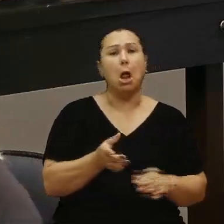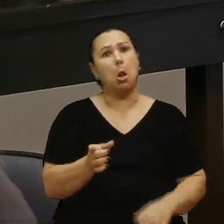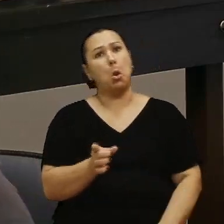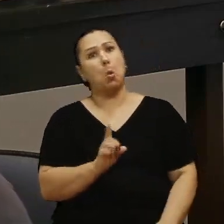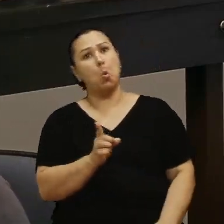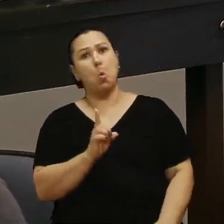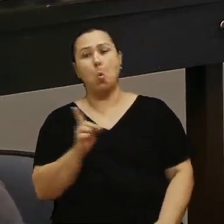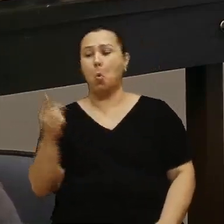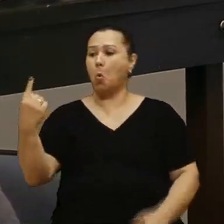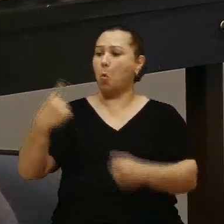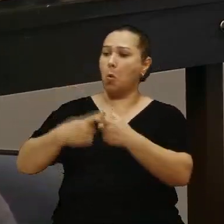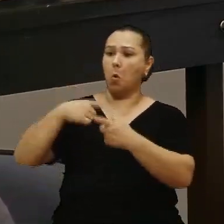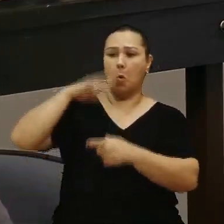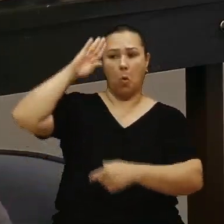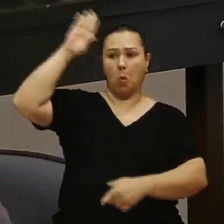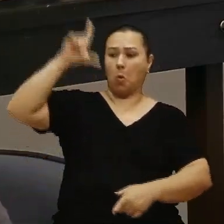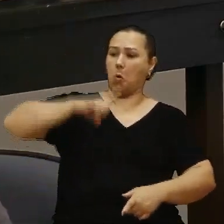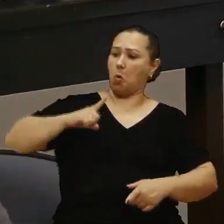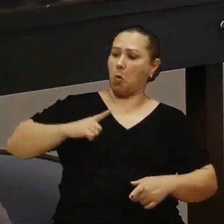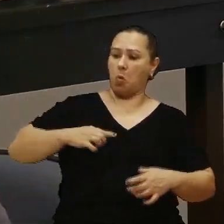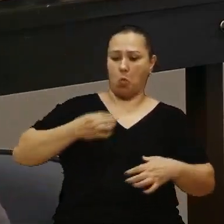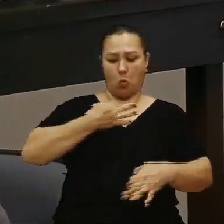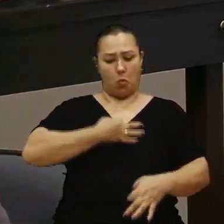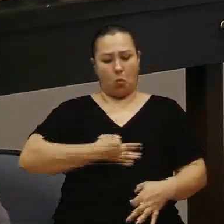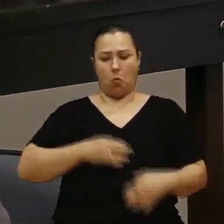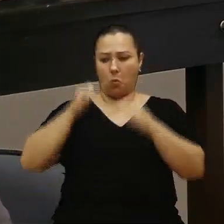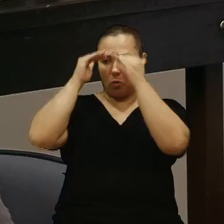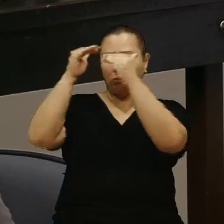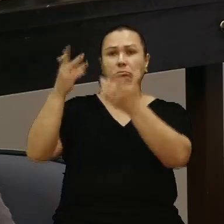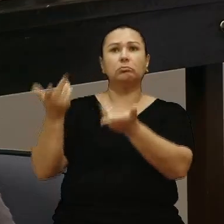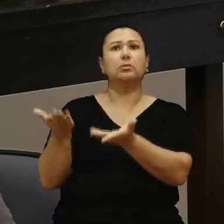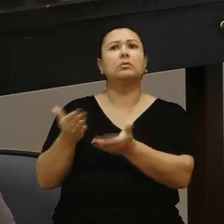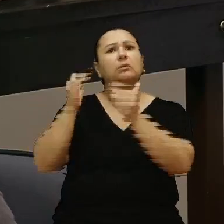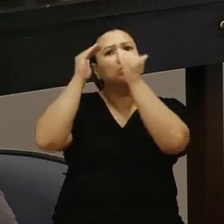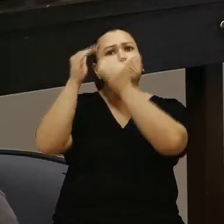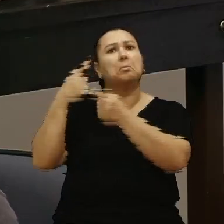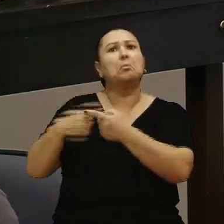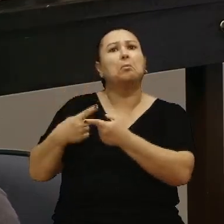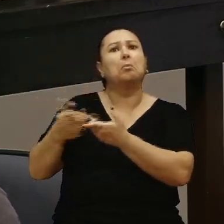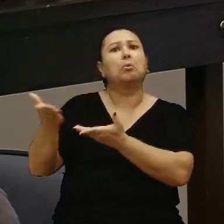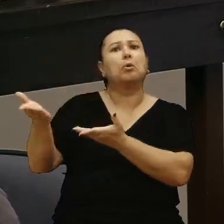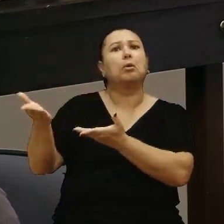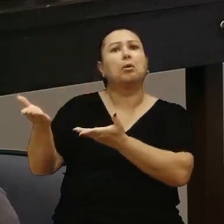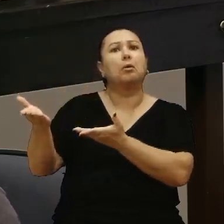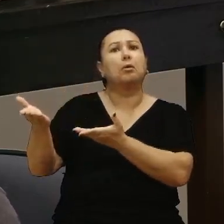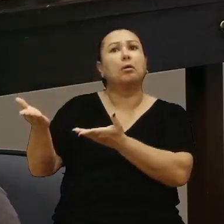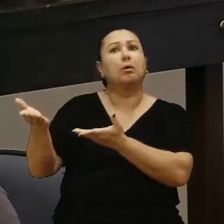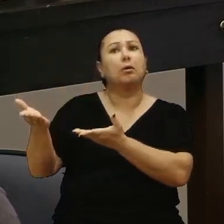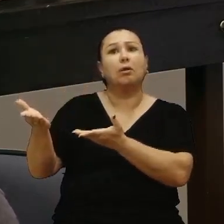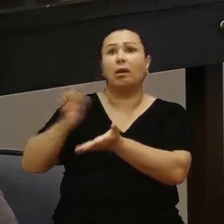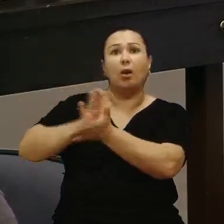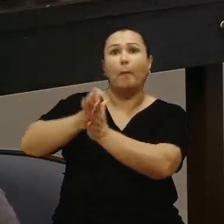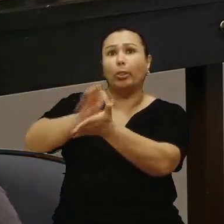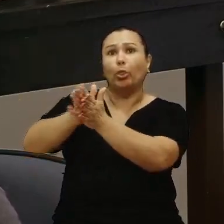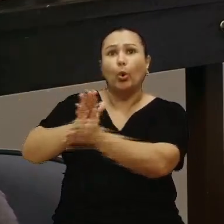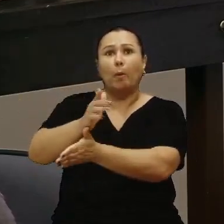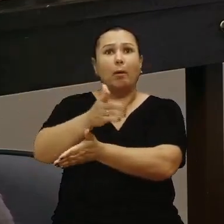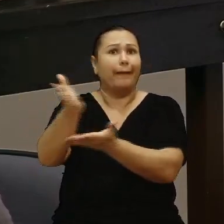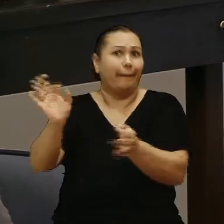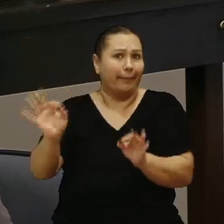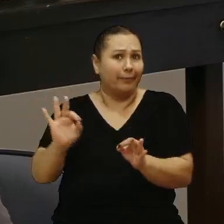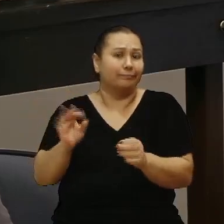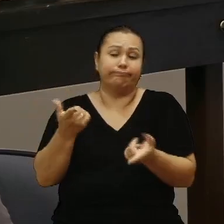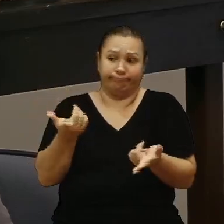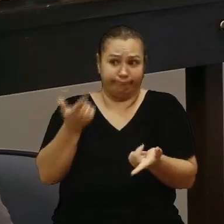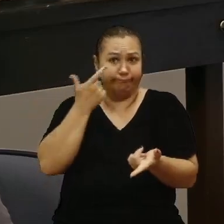Brigada Militar tem uniforme, eles são respeitados. São respeitados porque a Guarda não matou ainda. Quando a Guarda começar a matar, como matou há